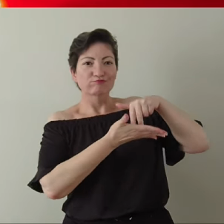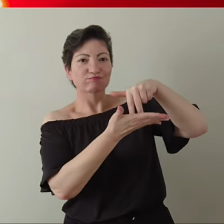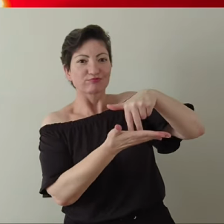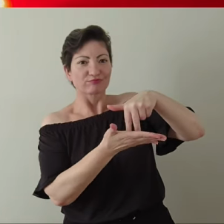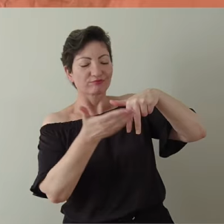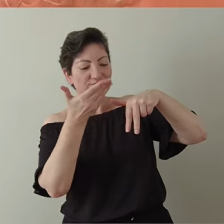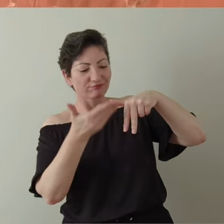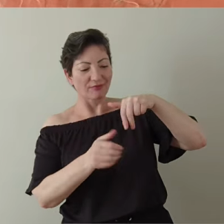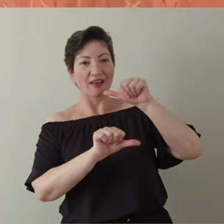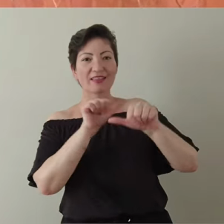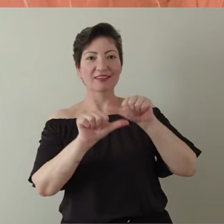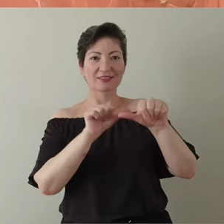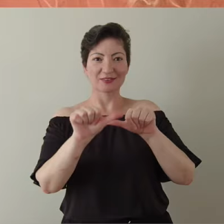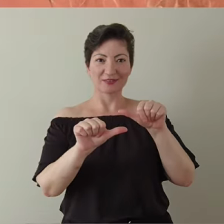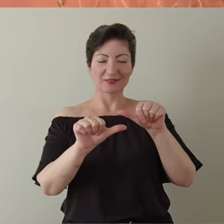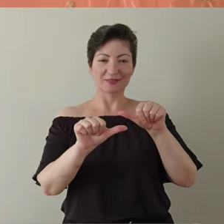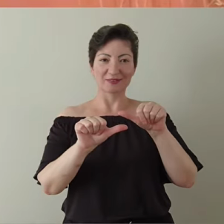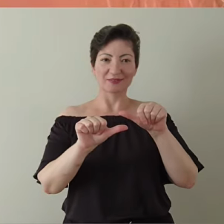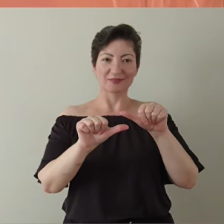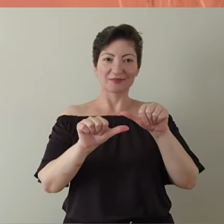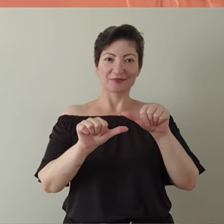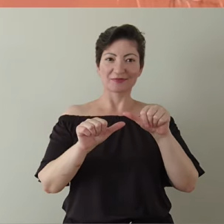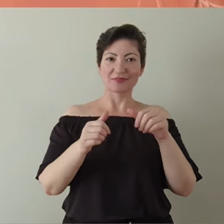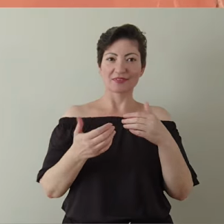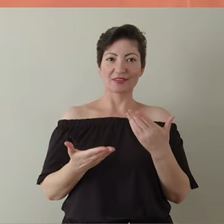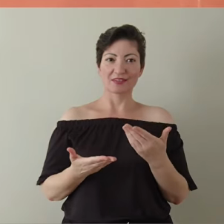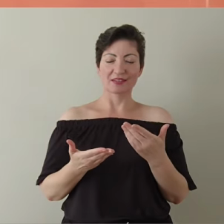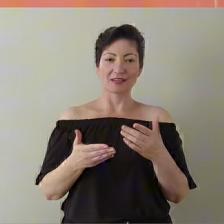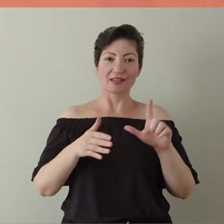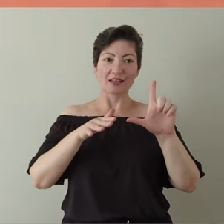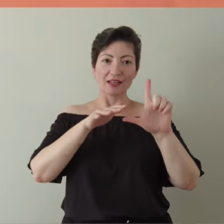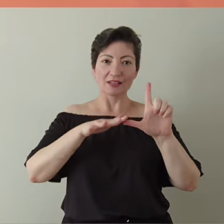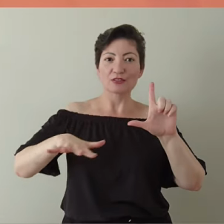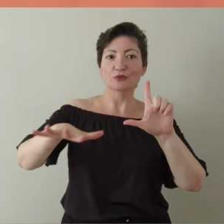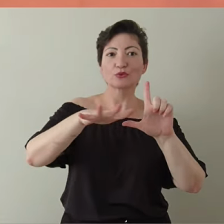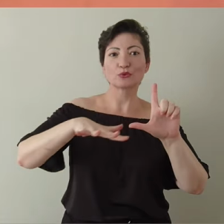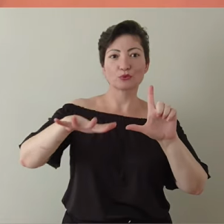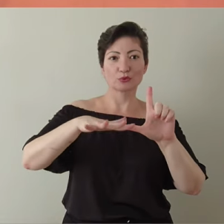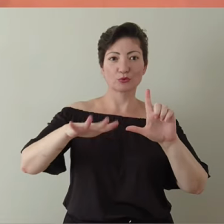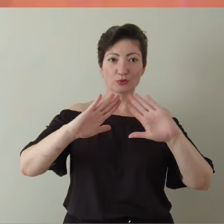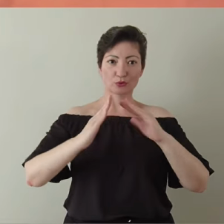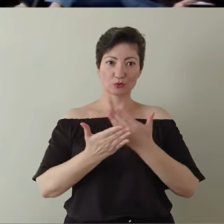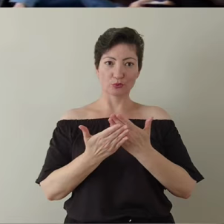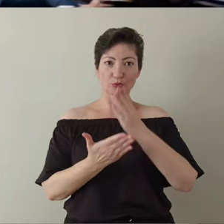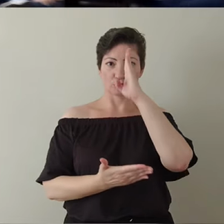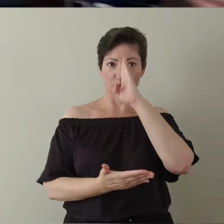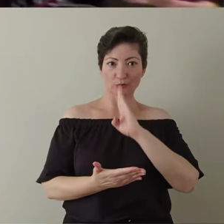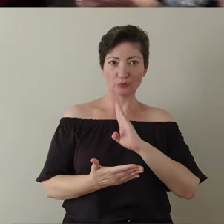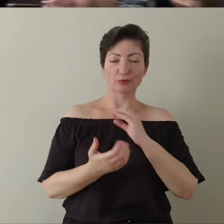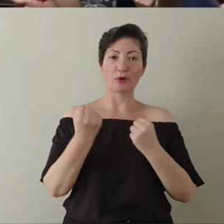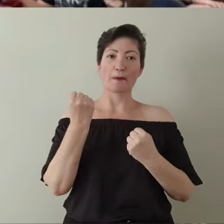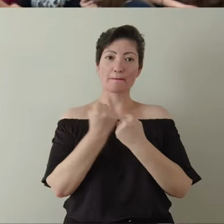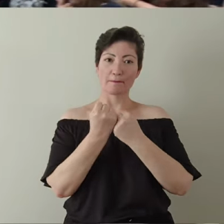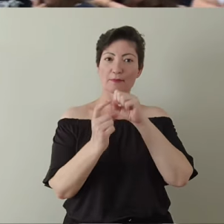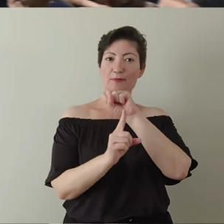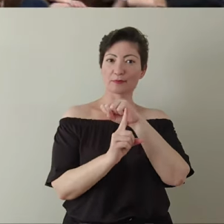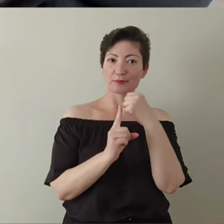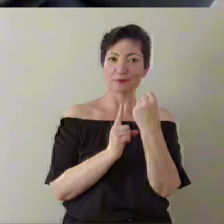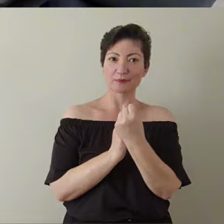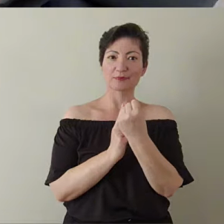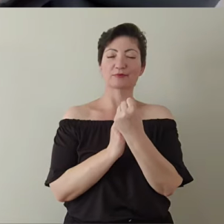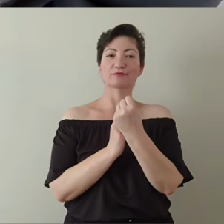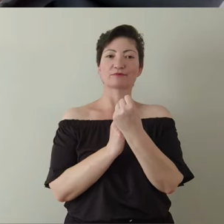de transformar. Nós realizamos apresentações gratuitas em escolas públicas, centros de assistência